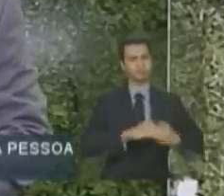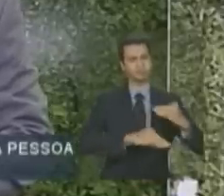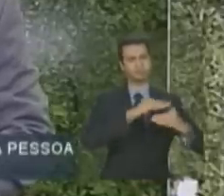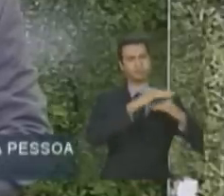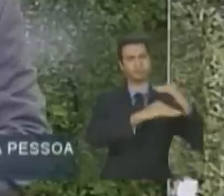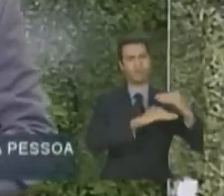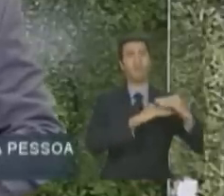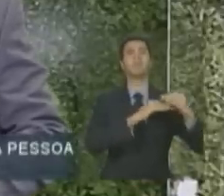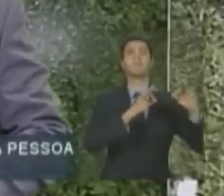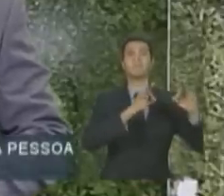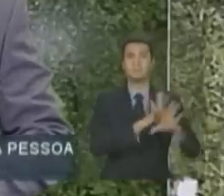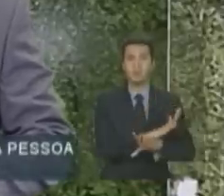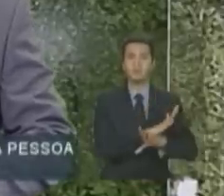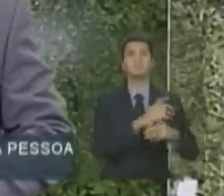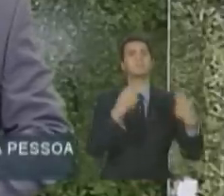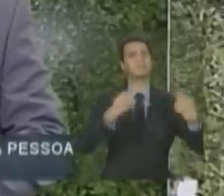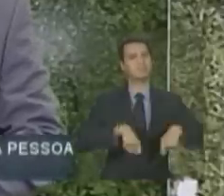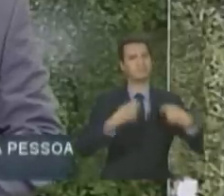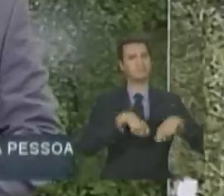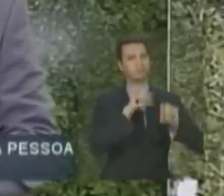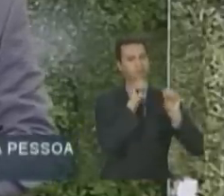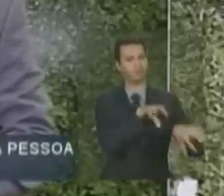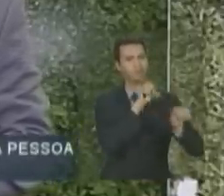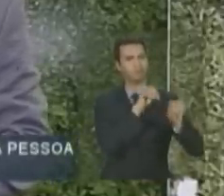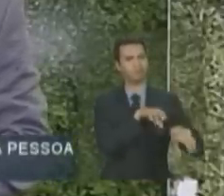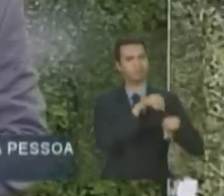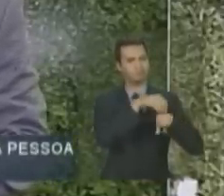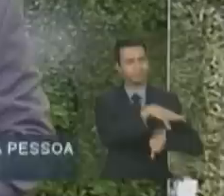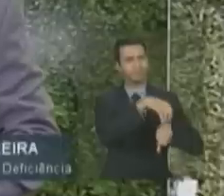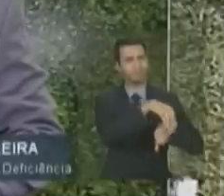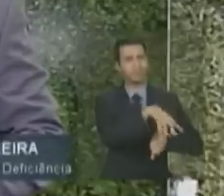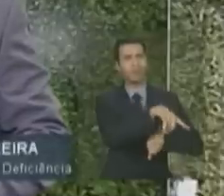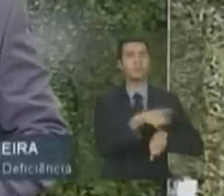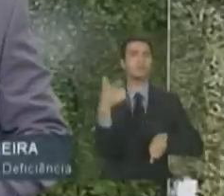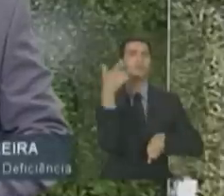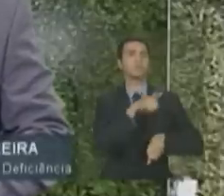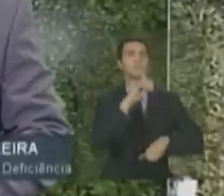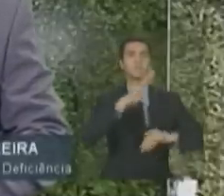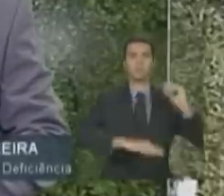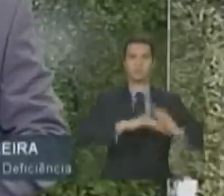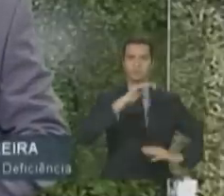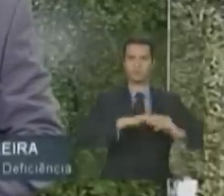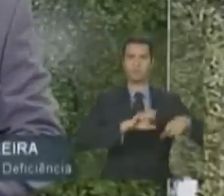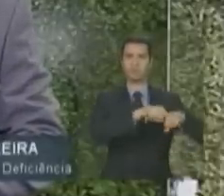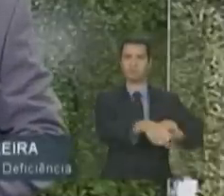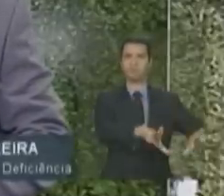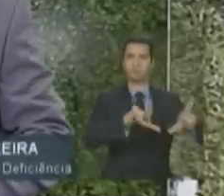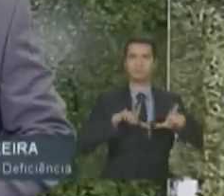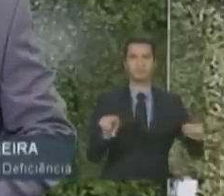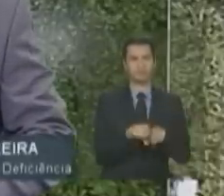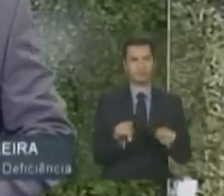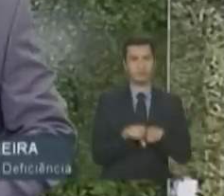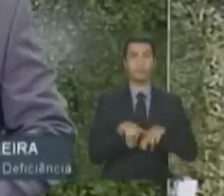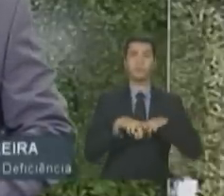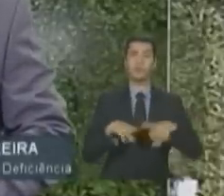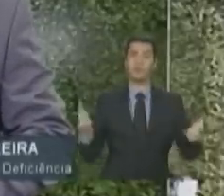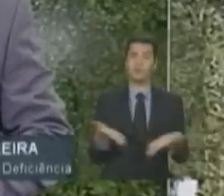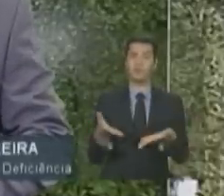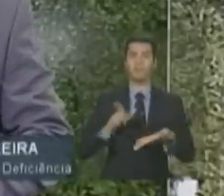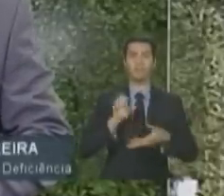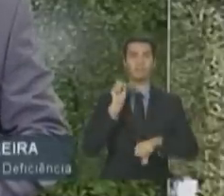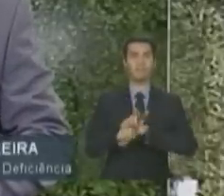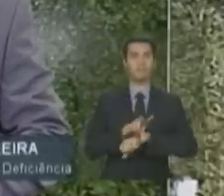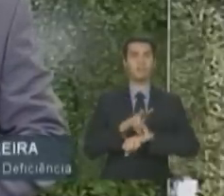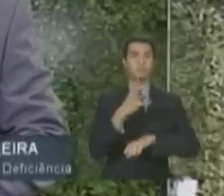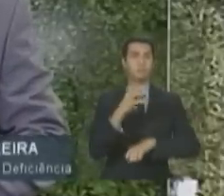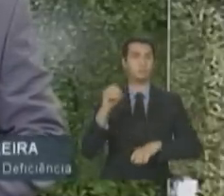150 vagas de qualificação pelo Pronatec para que as pessoas com deficiência estejam